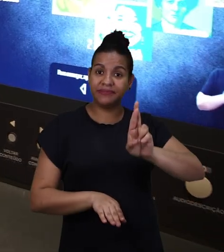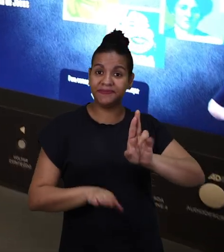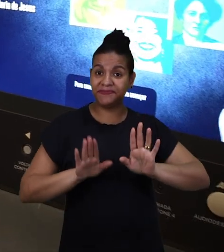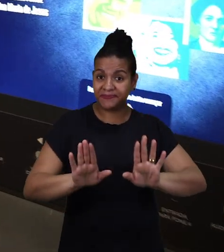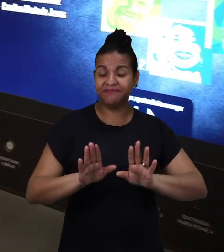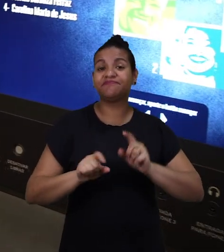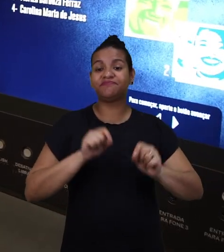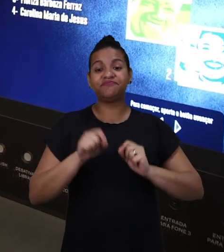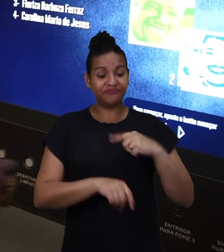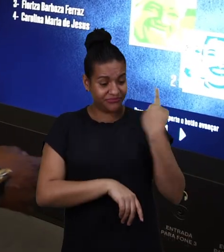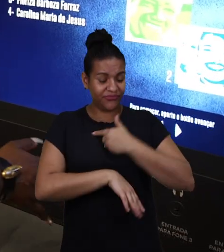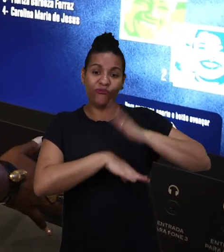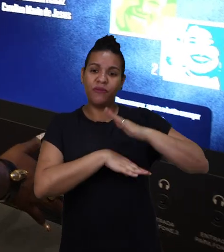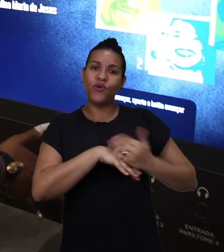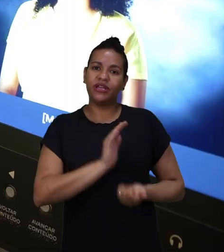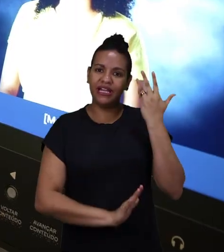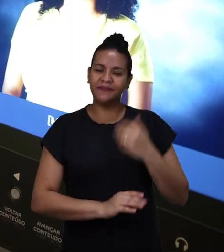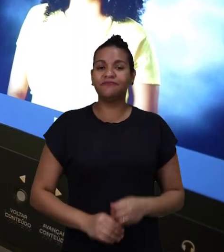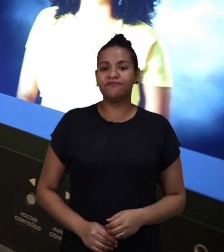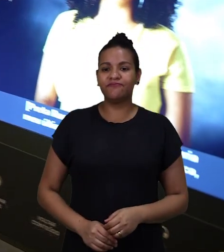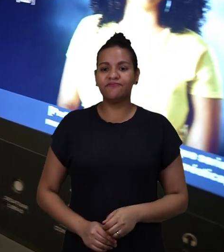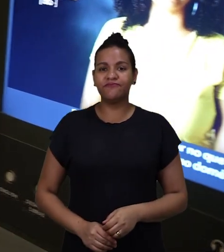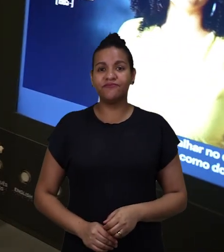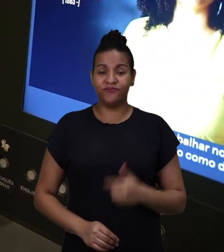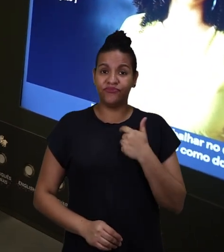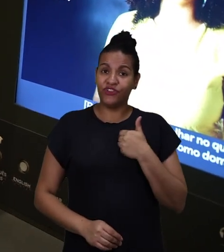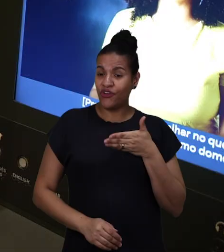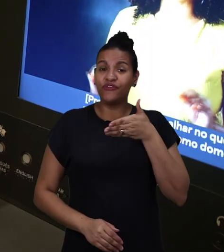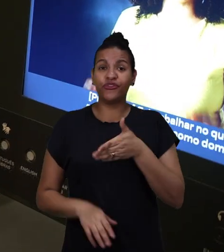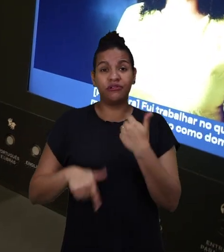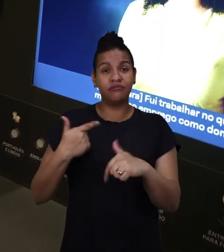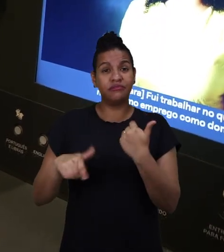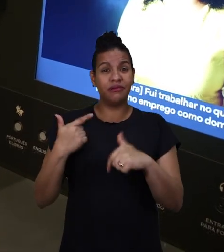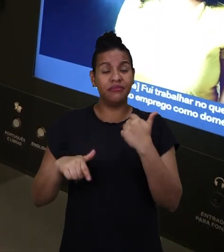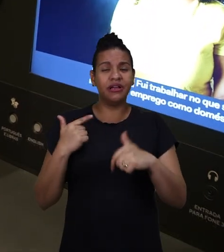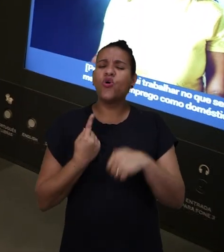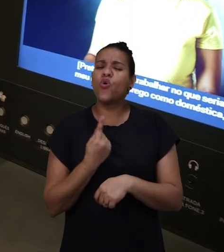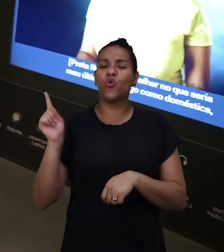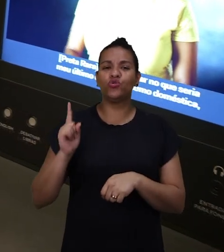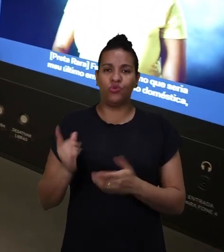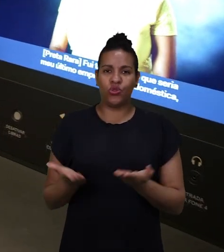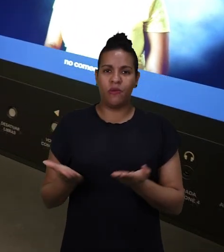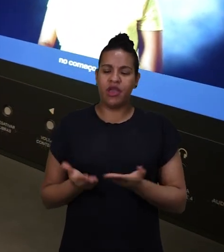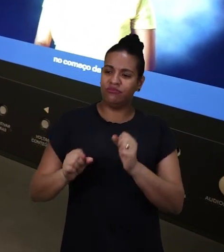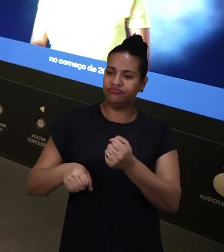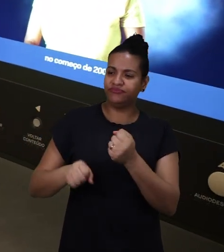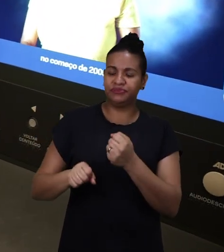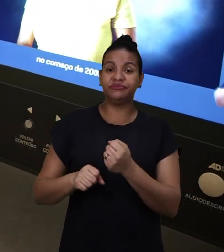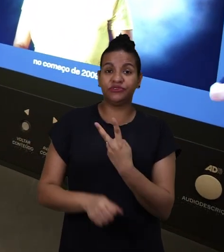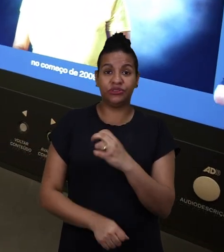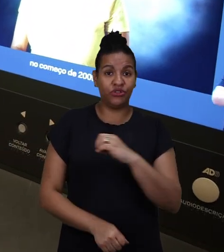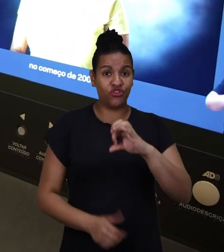Só que assim, nós criando, né? Preta assiste a um vídeo em um painel multimídia. Meu último emprego como doméstica, no começo